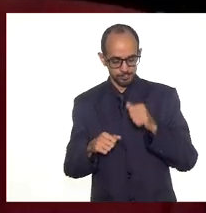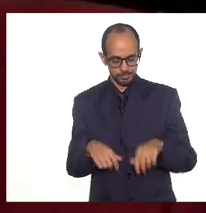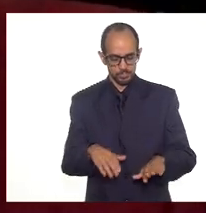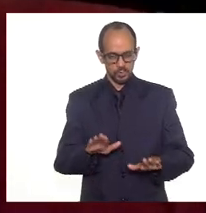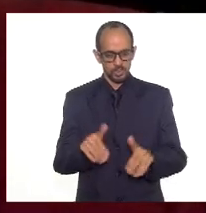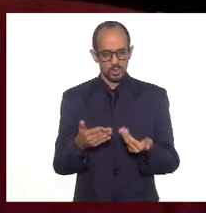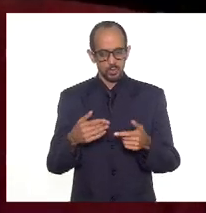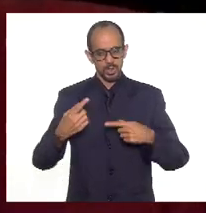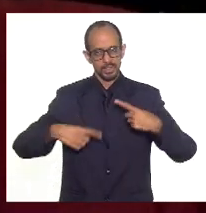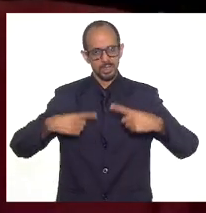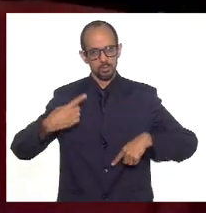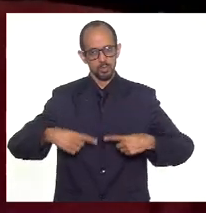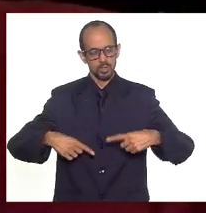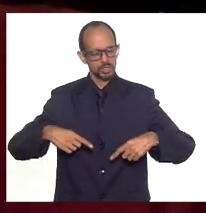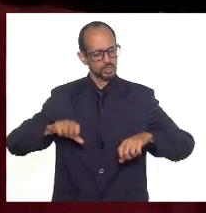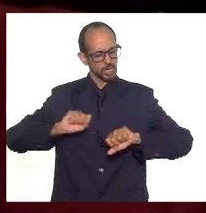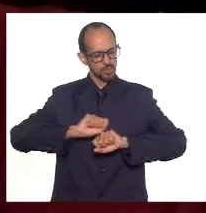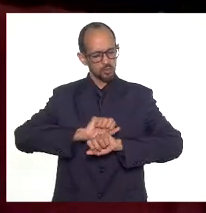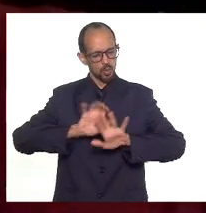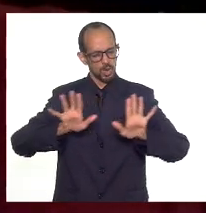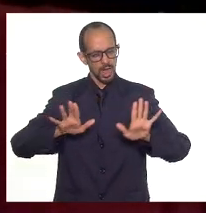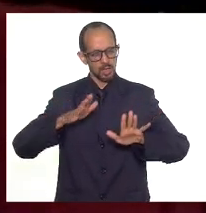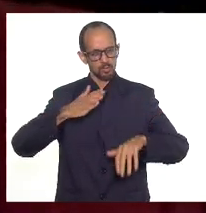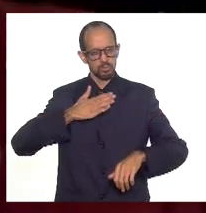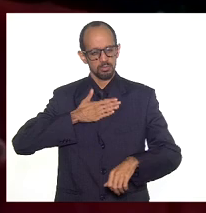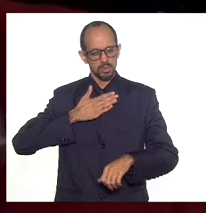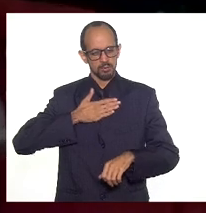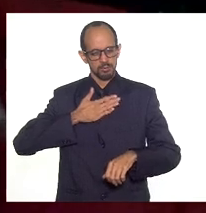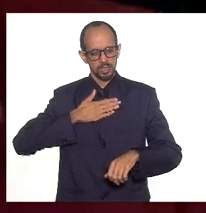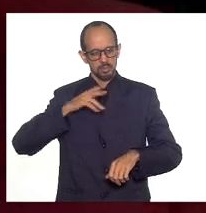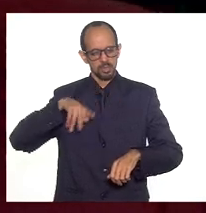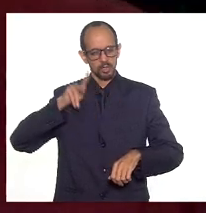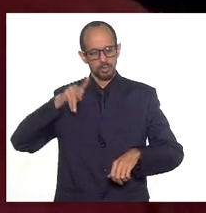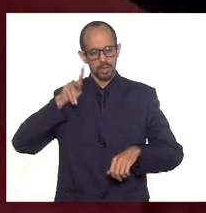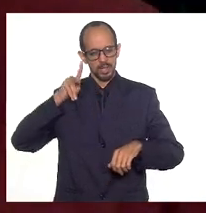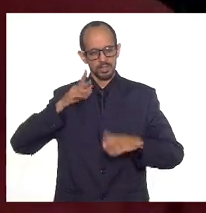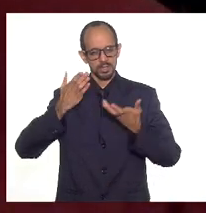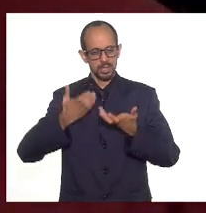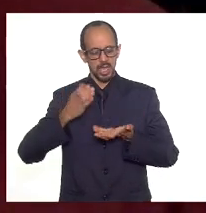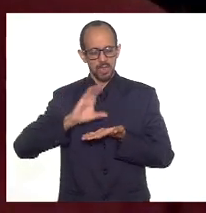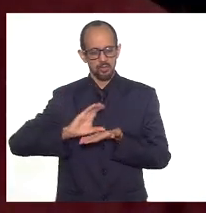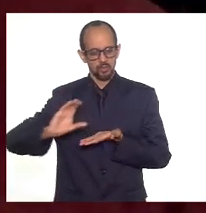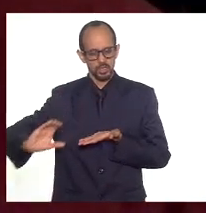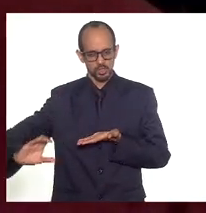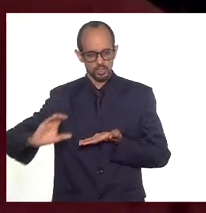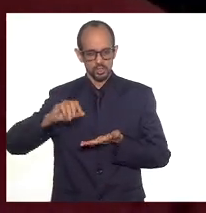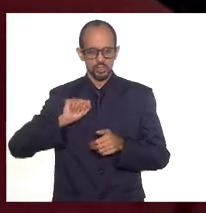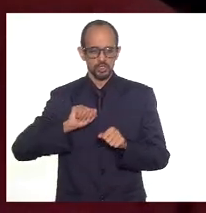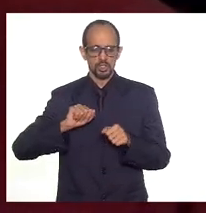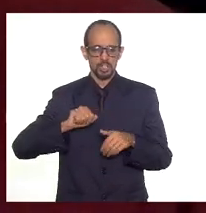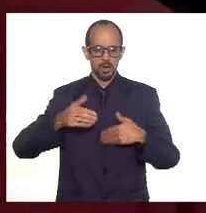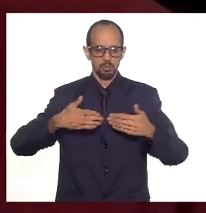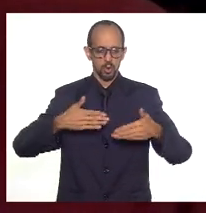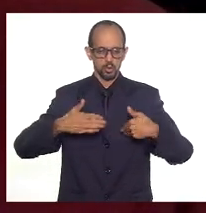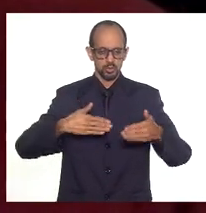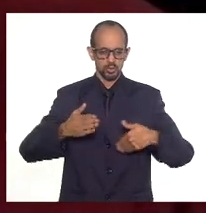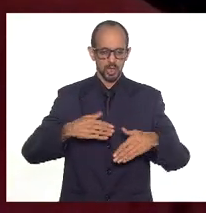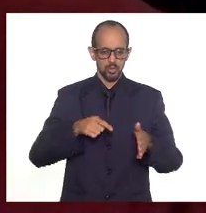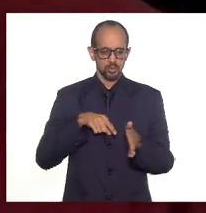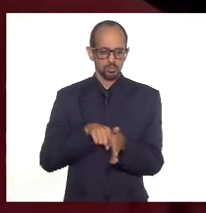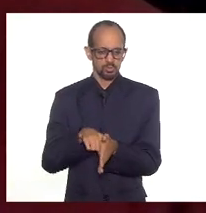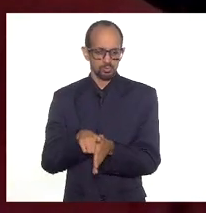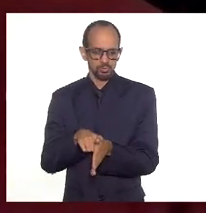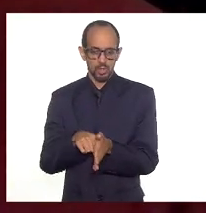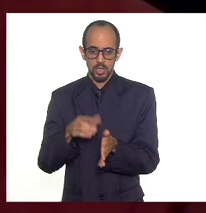eu acho que ficou claro que a Petrobras hoje quer investir cada vez mais na produção e na exploração, não quer investir mais